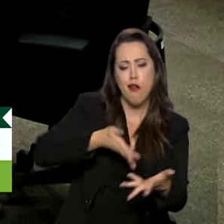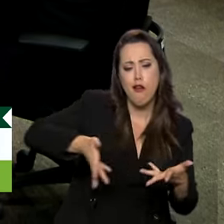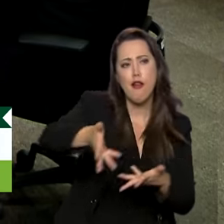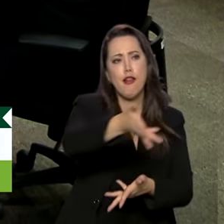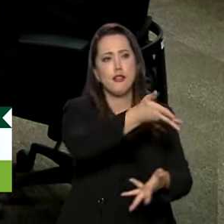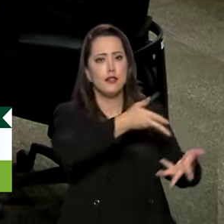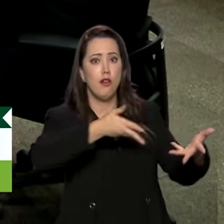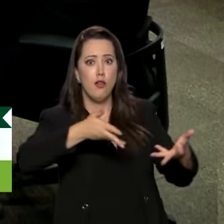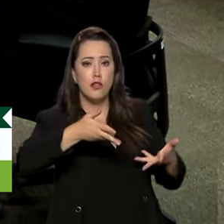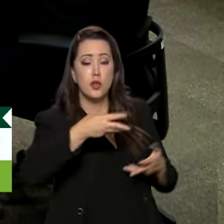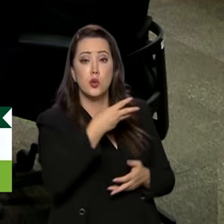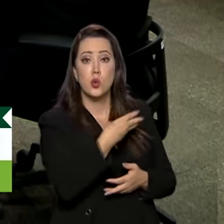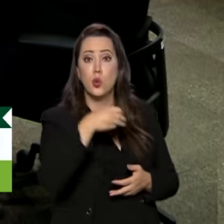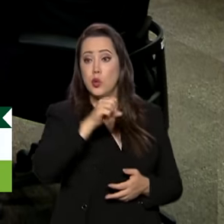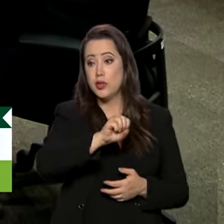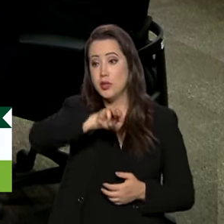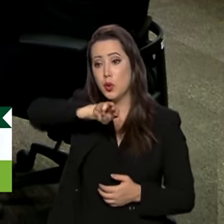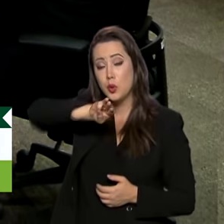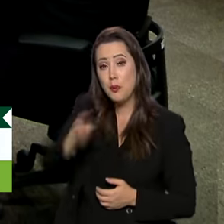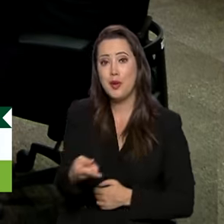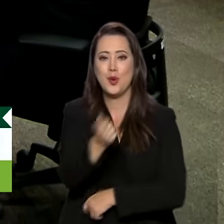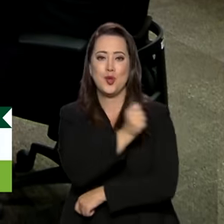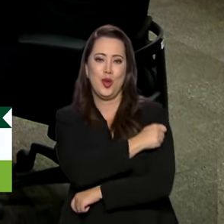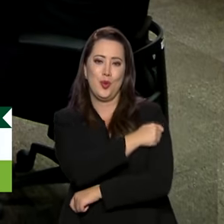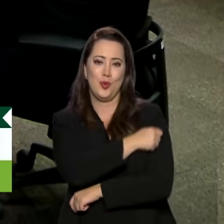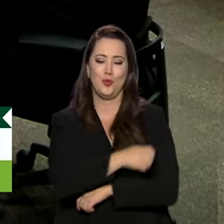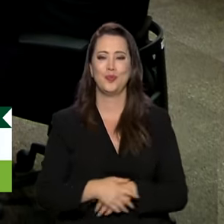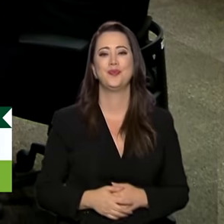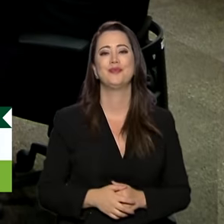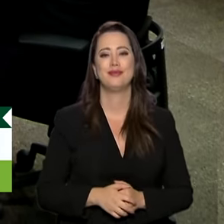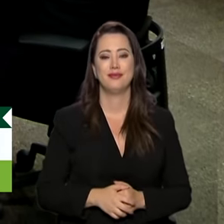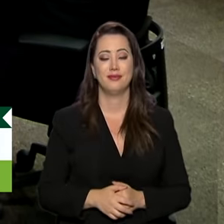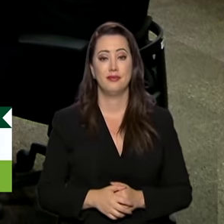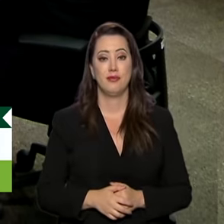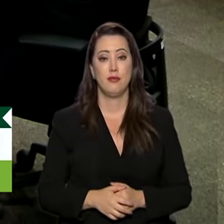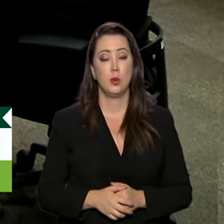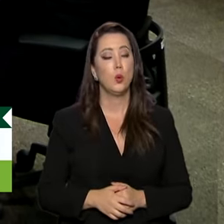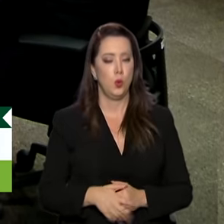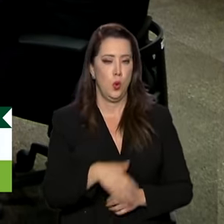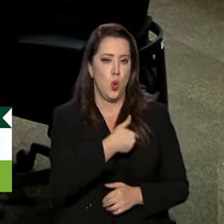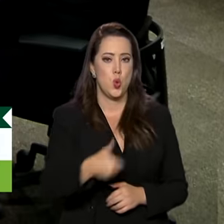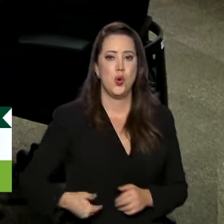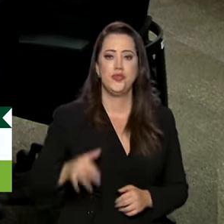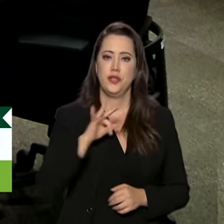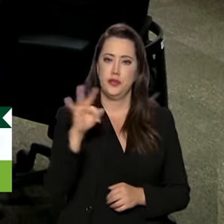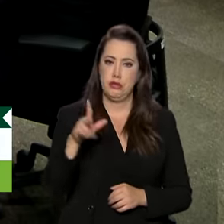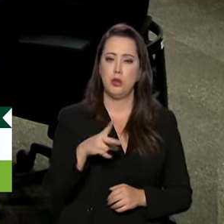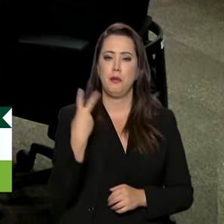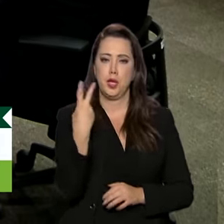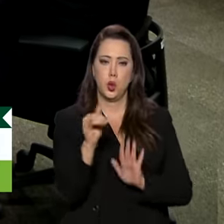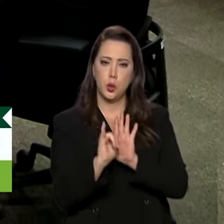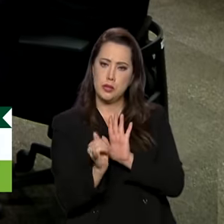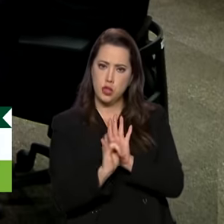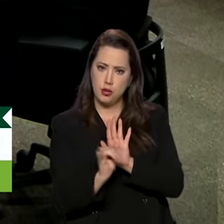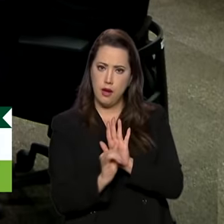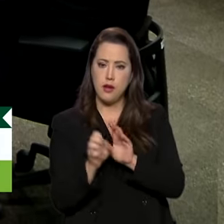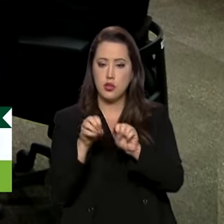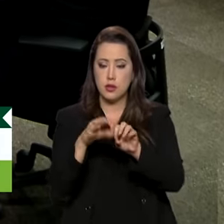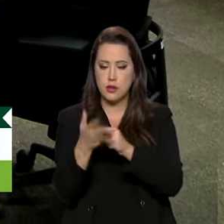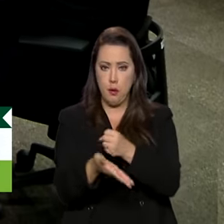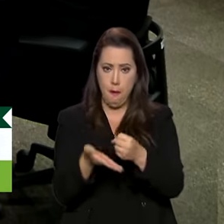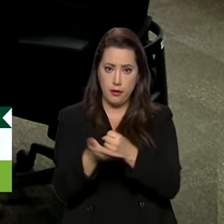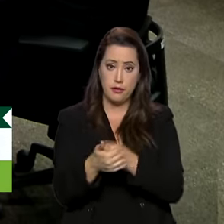envolvidos com 38 milhões de alunos o governo federal também lançou dois editais para a educação básica